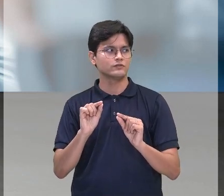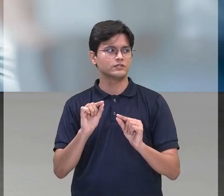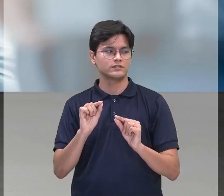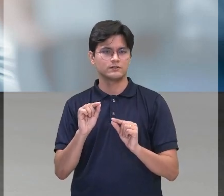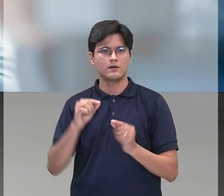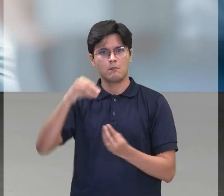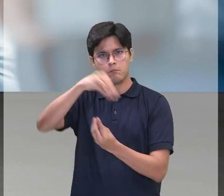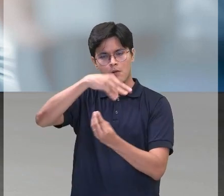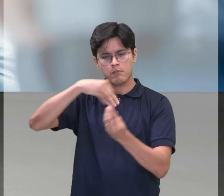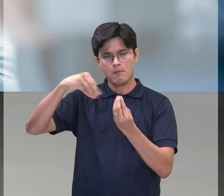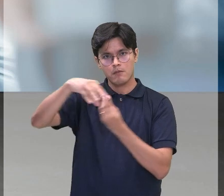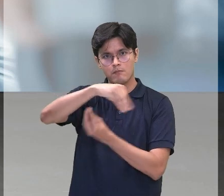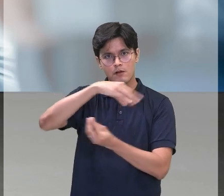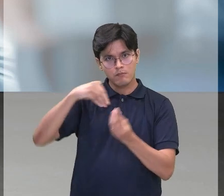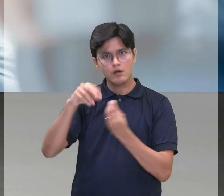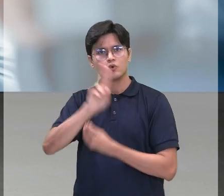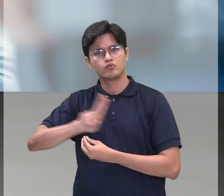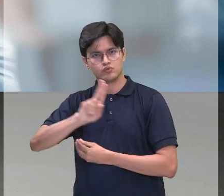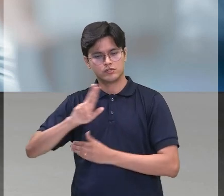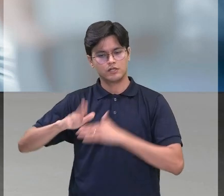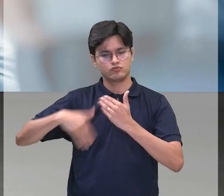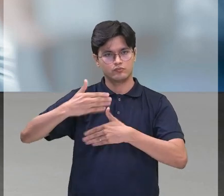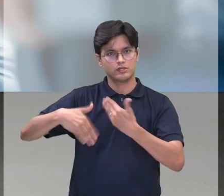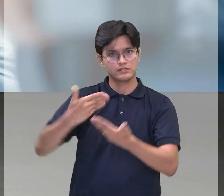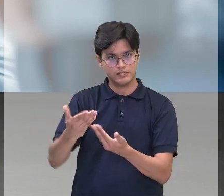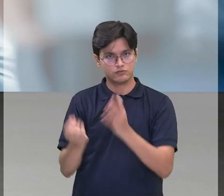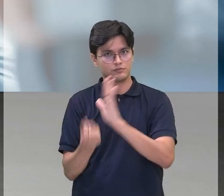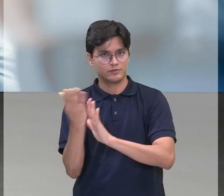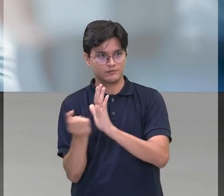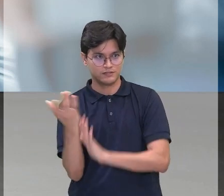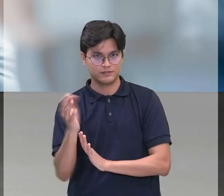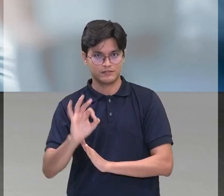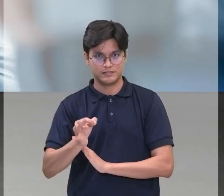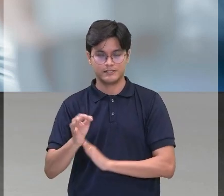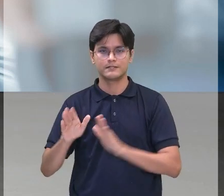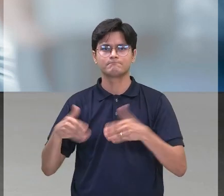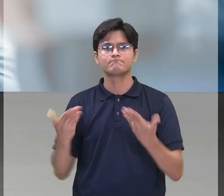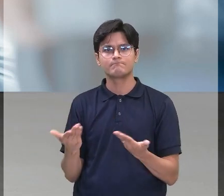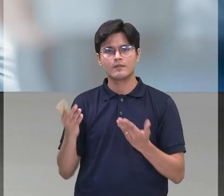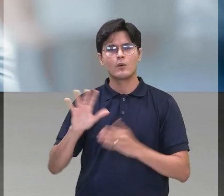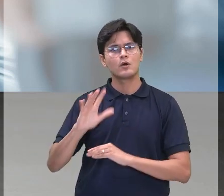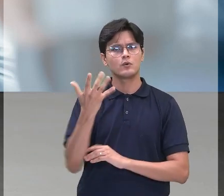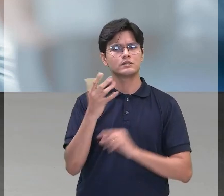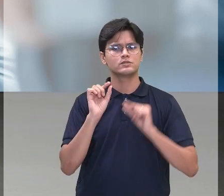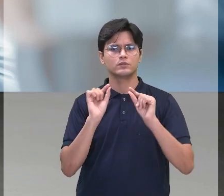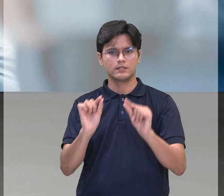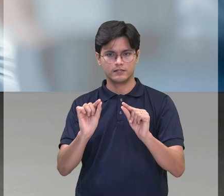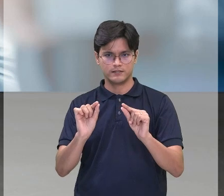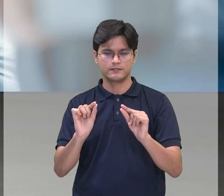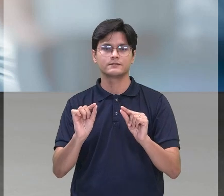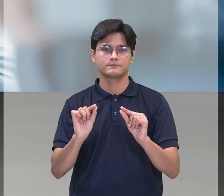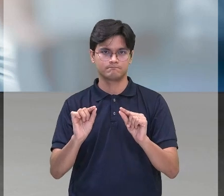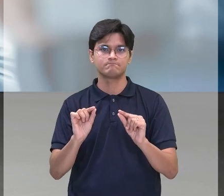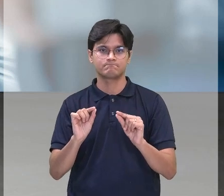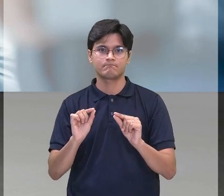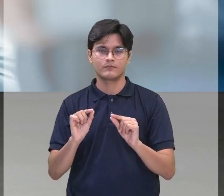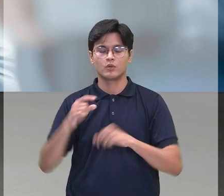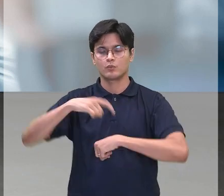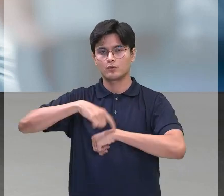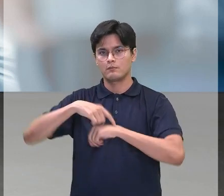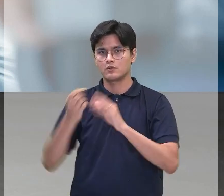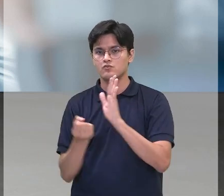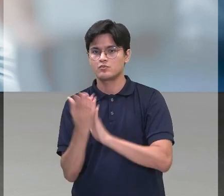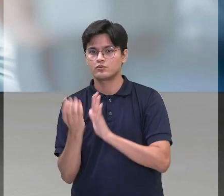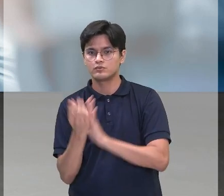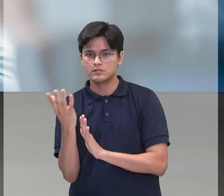são utilizados ali naquele processo de produção. E aí a reação que acontece ali naquela produção